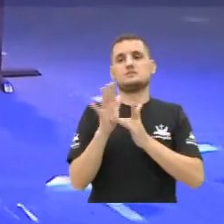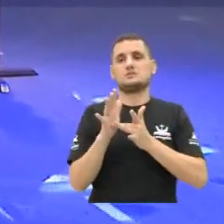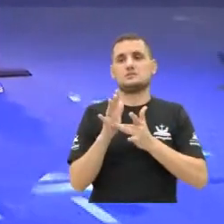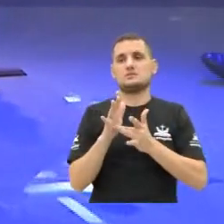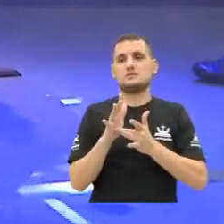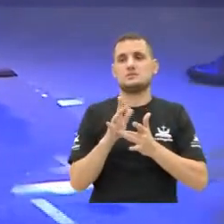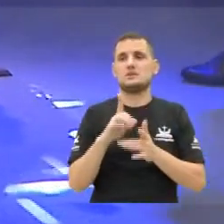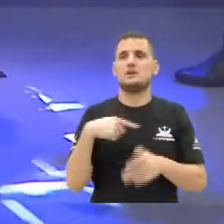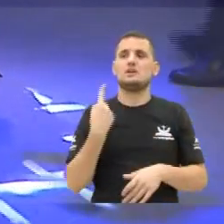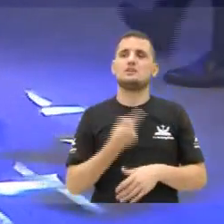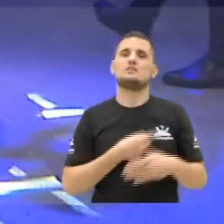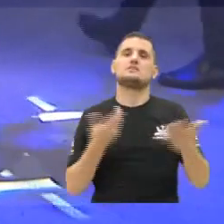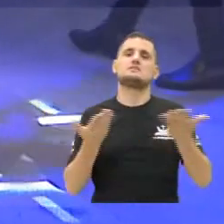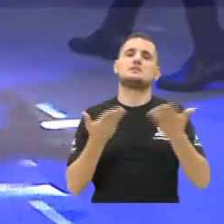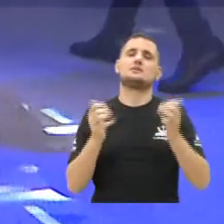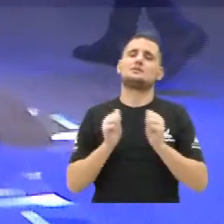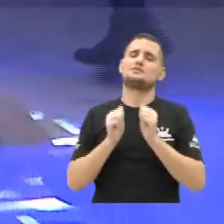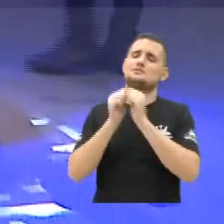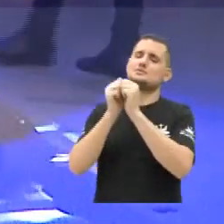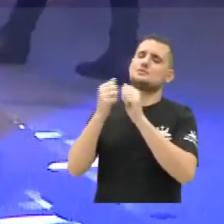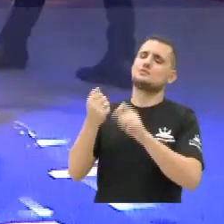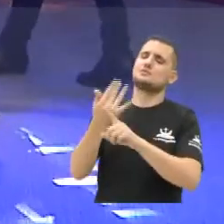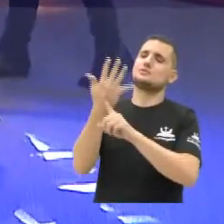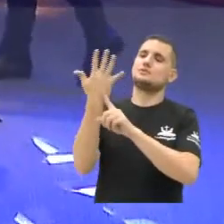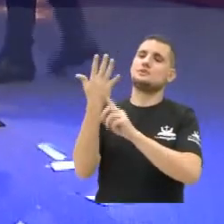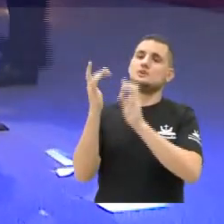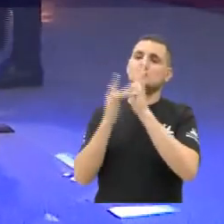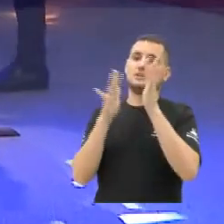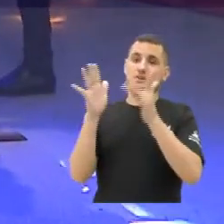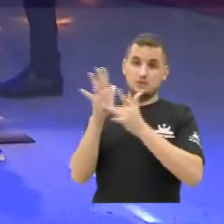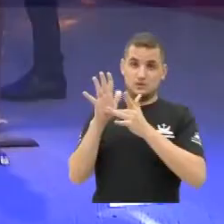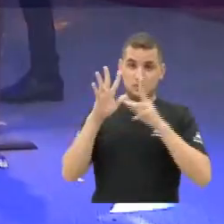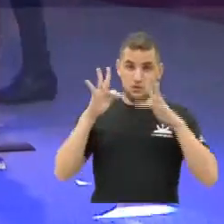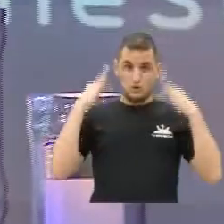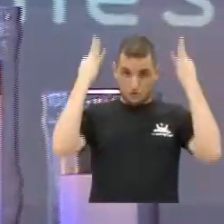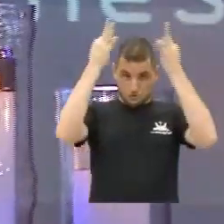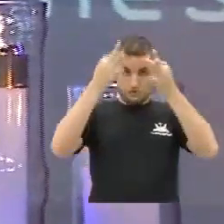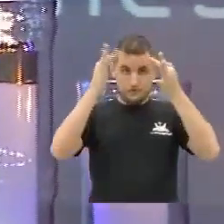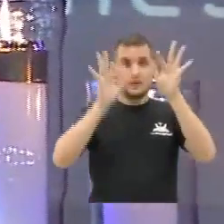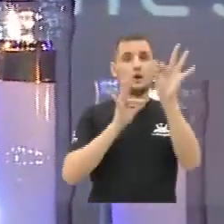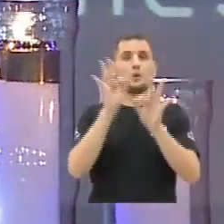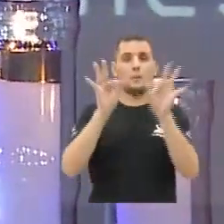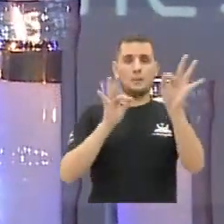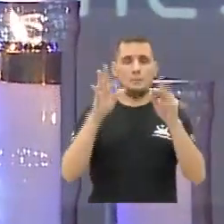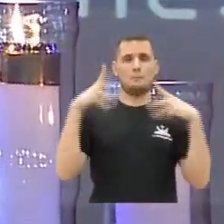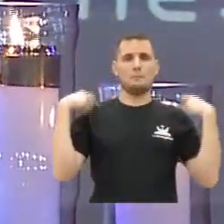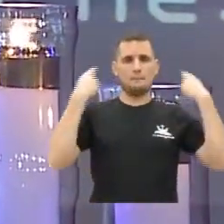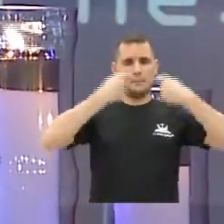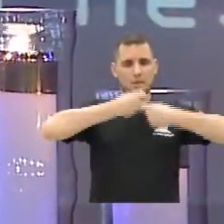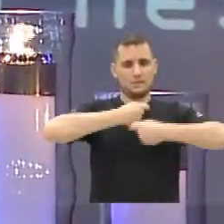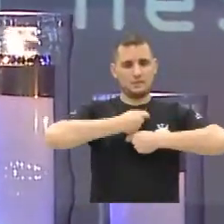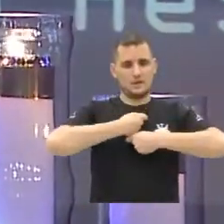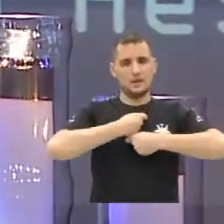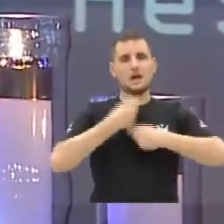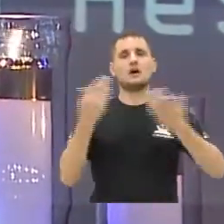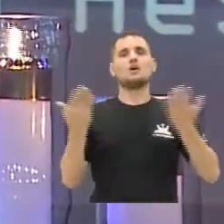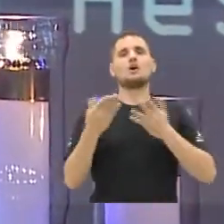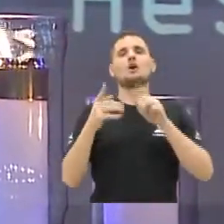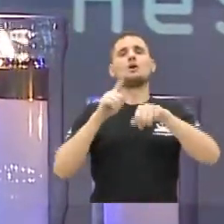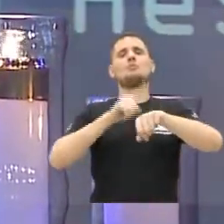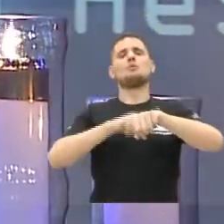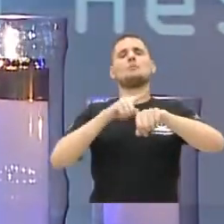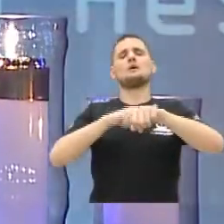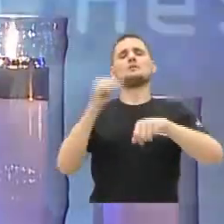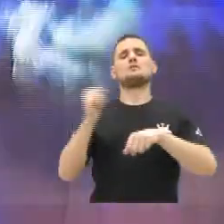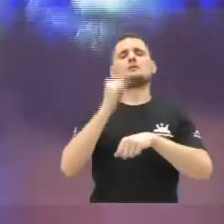presença de Jesus, o Frei vai só se paramentar, gente. E aí ele volta para esse momento importante